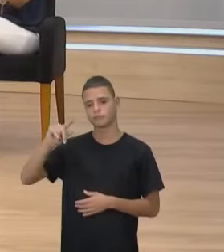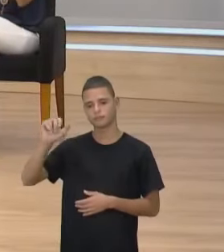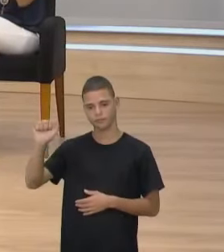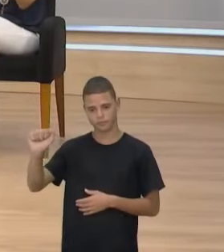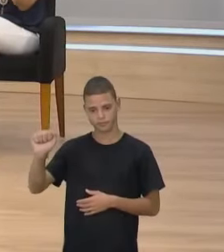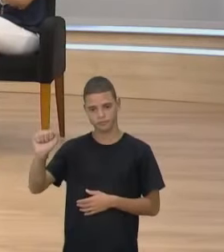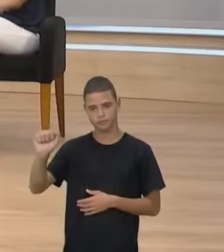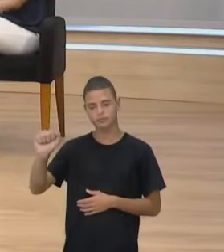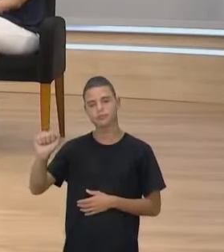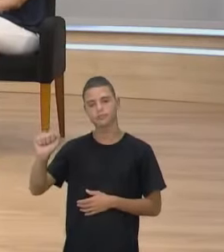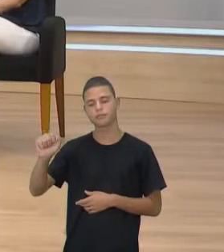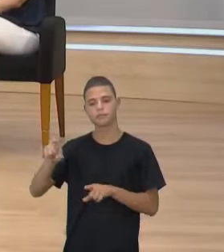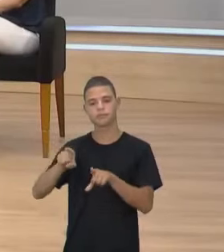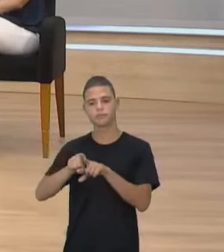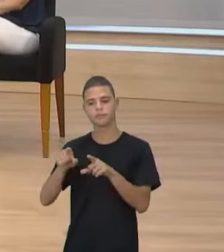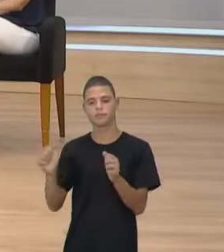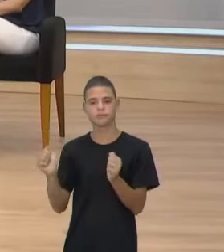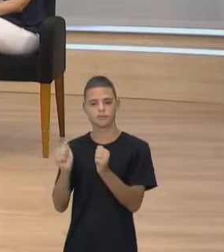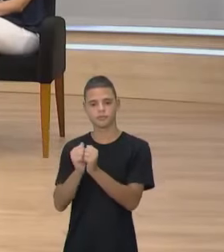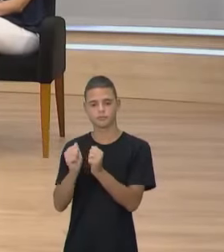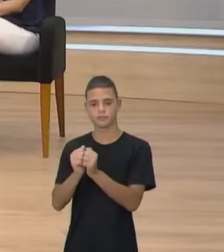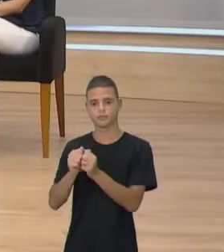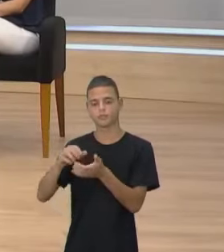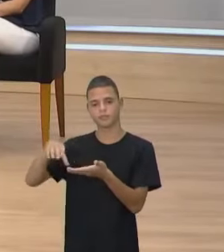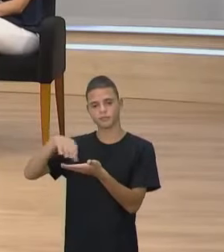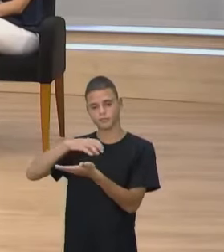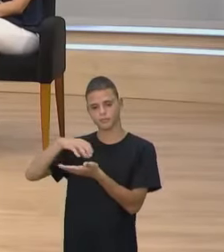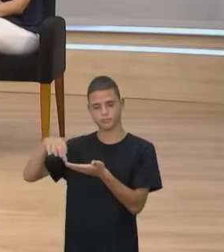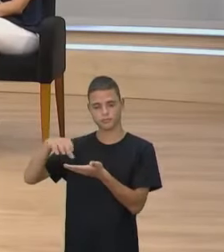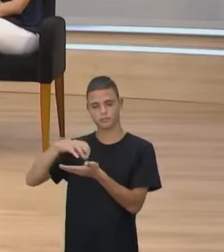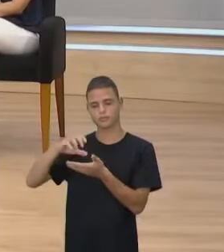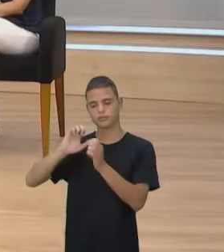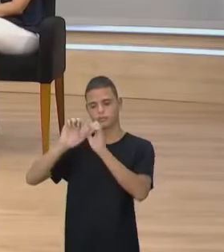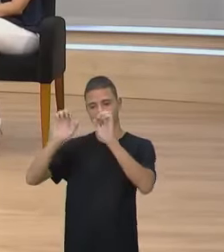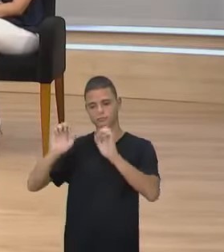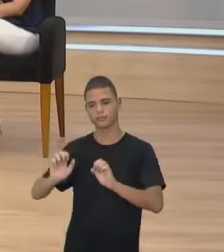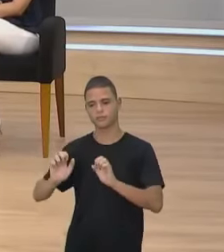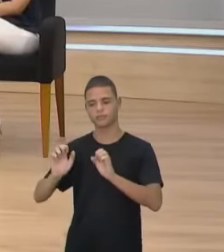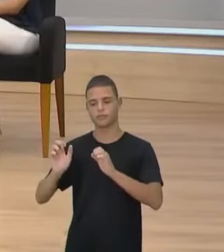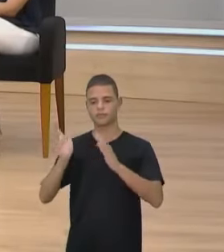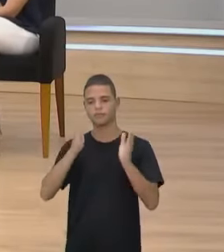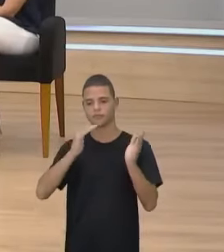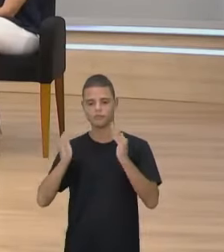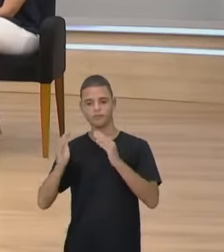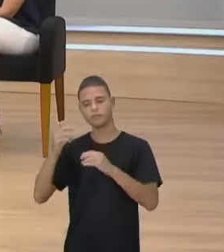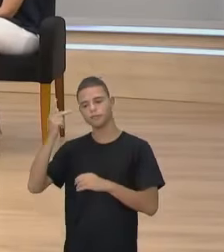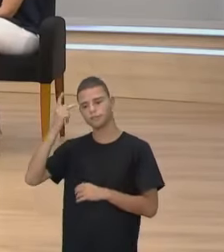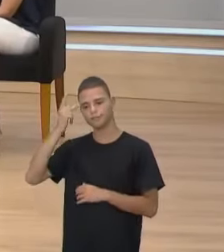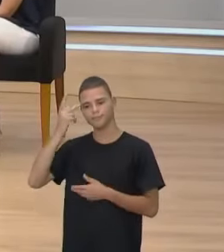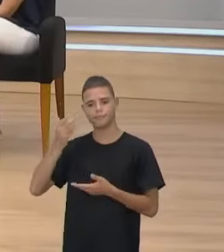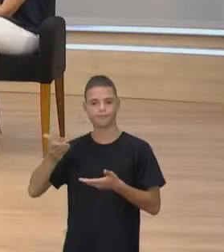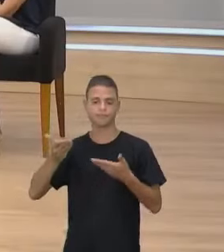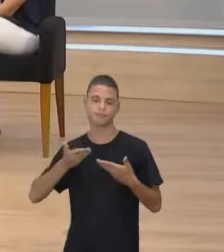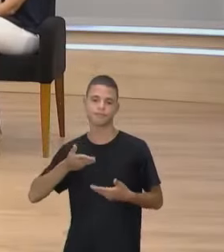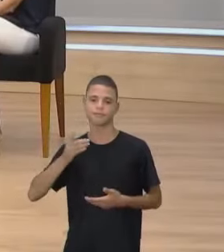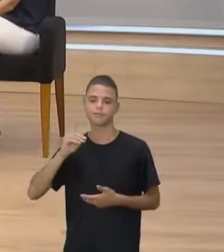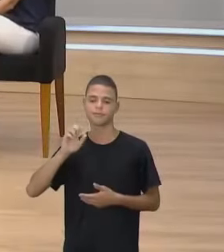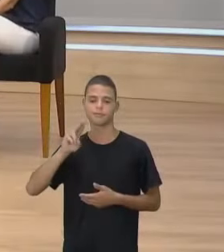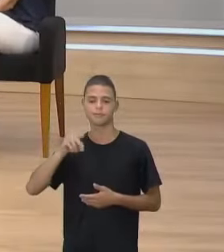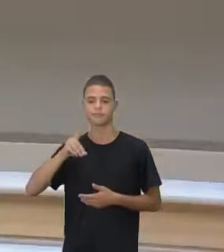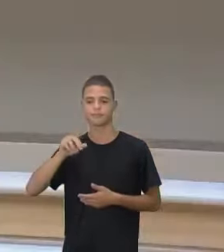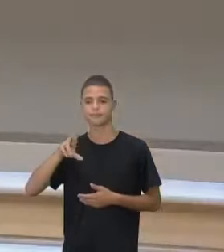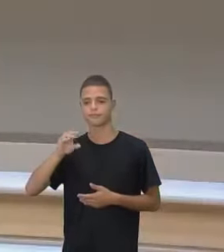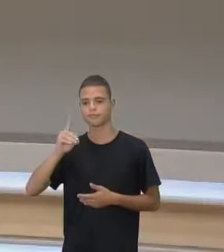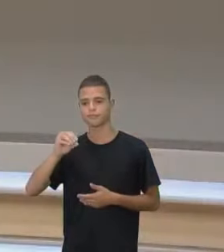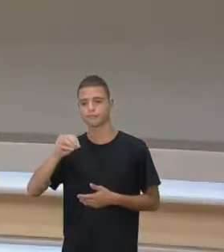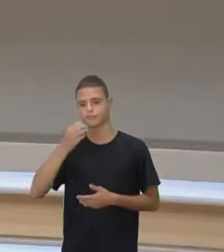e em conjunto aí com a Secretaria da Infraestrutura e do Meio Ambiente do Estado de São Paulo. Eduardo, bem-vindo. Muito obrigado. Boa tarde,